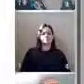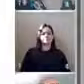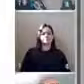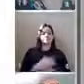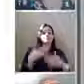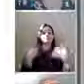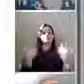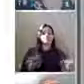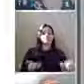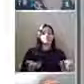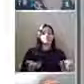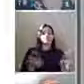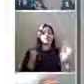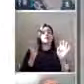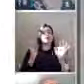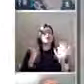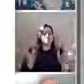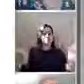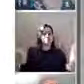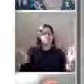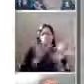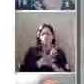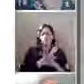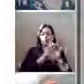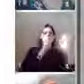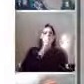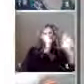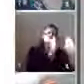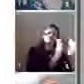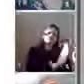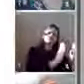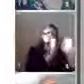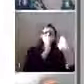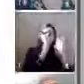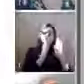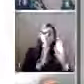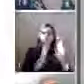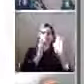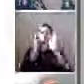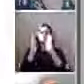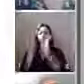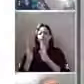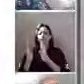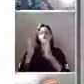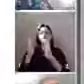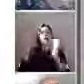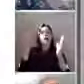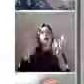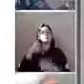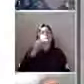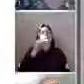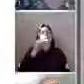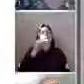Bom, terminado esse trabalho, escolhi algumas reflexões para discutir com vocês, o tempo